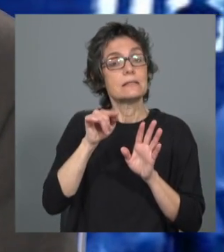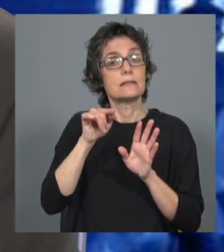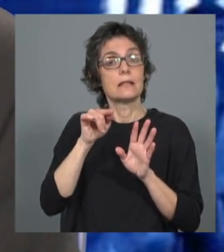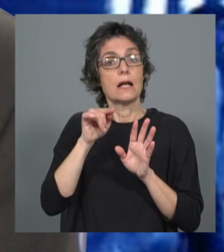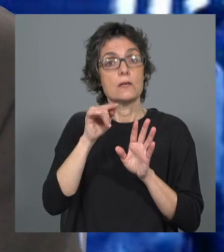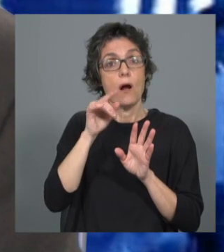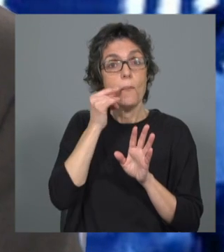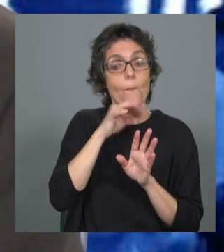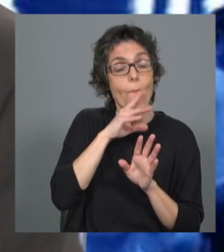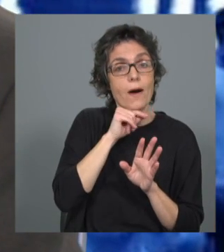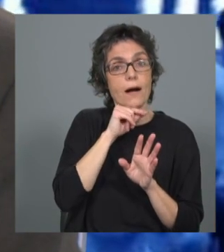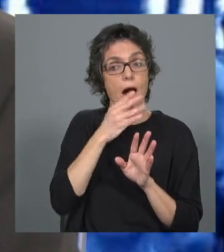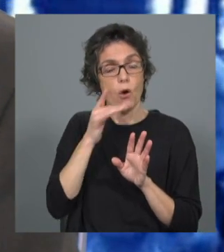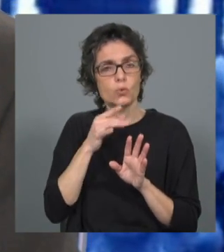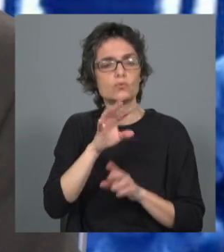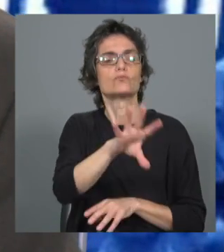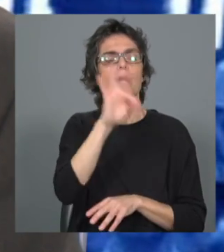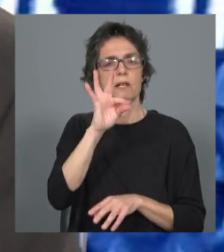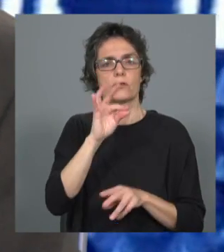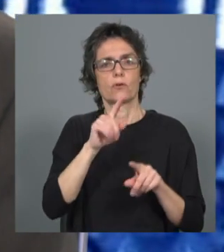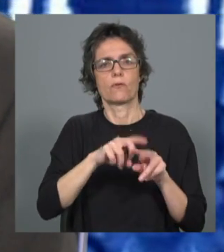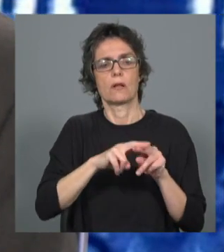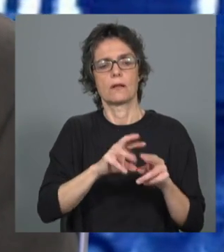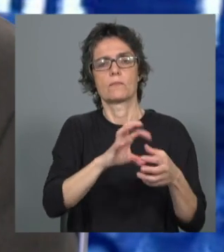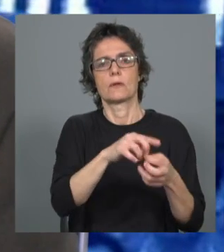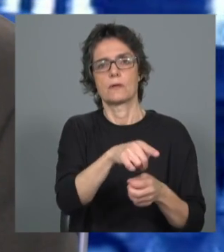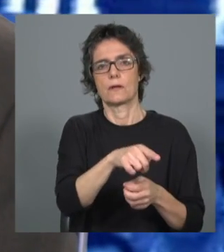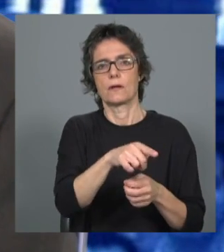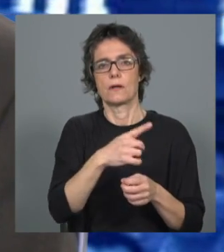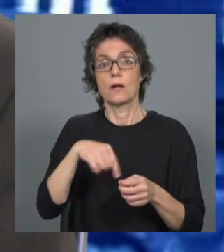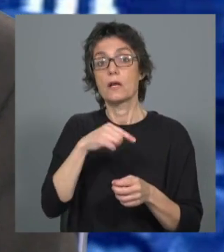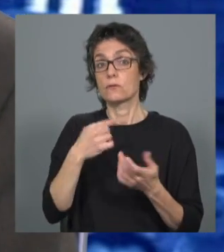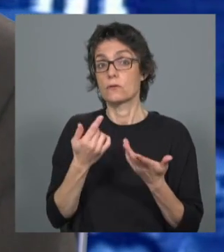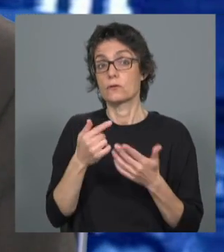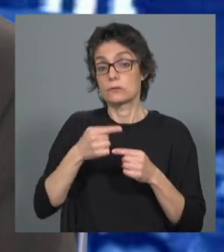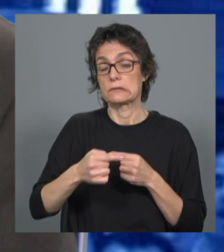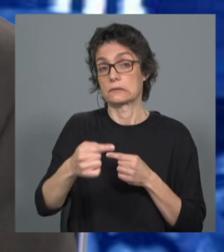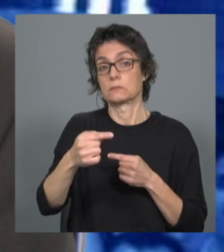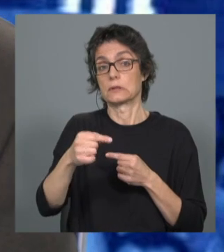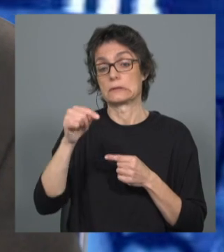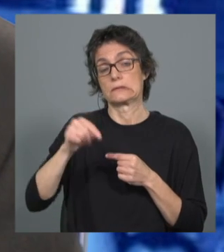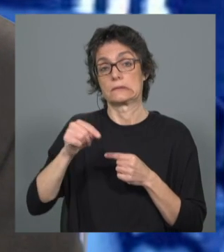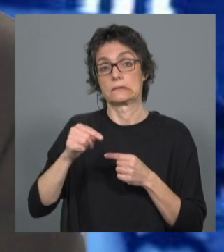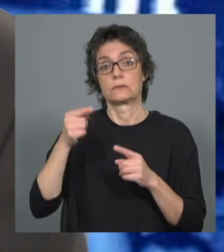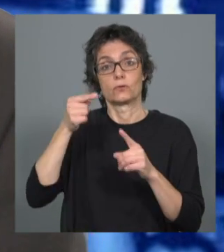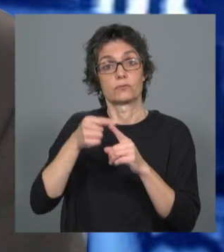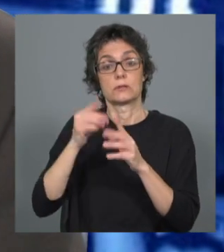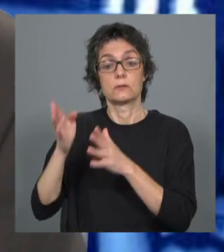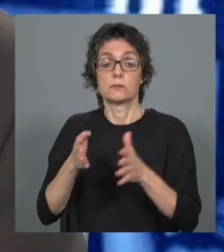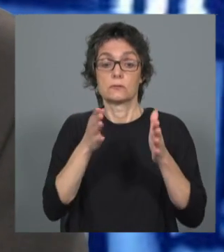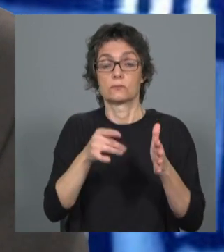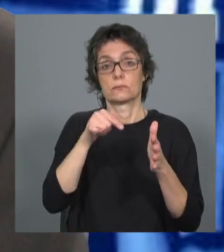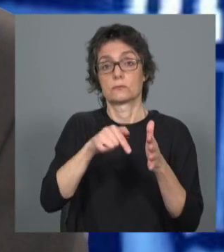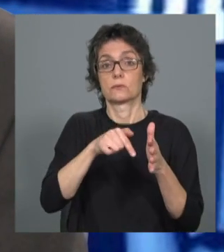consciente e nós também tínhamos que responder a isso. Portanto, esta semana acontece um bocadinho também neste propósito, por um lado,